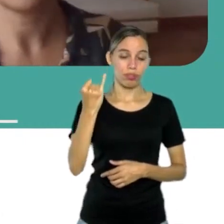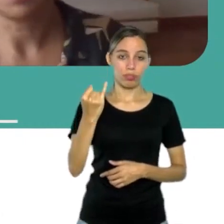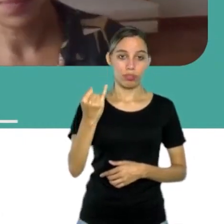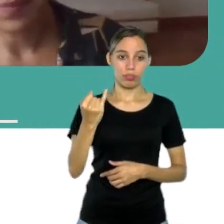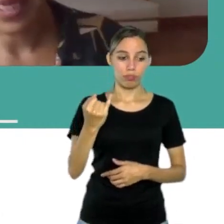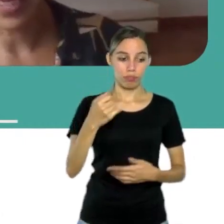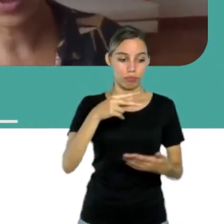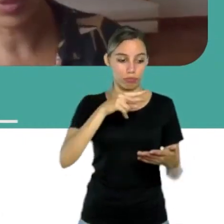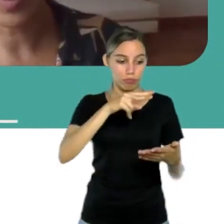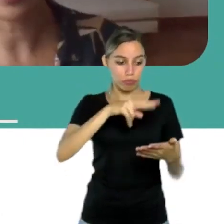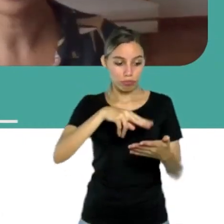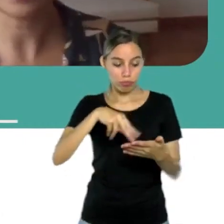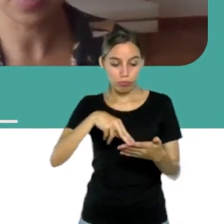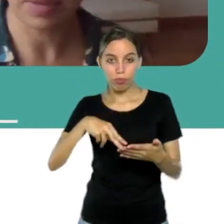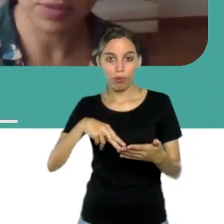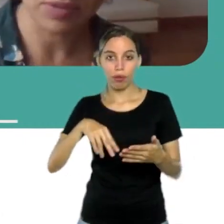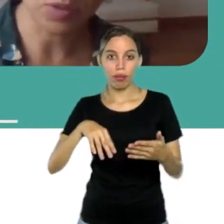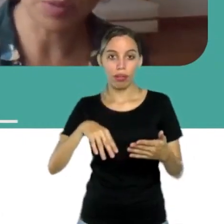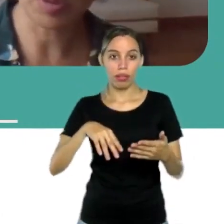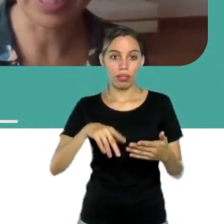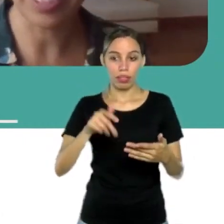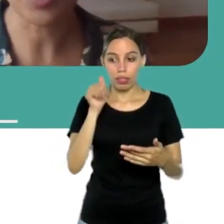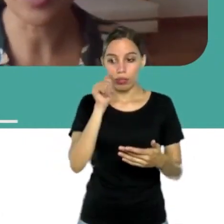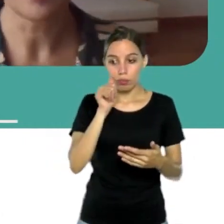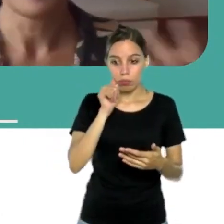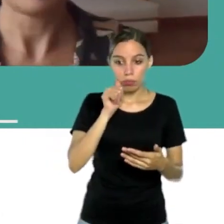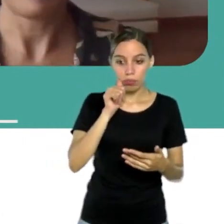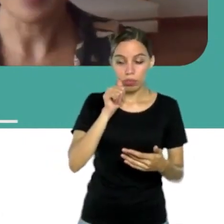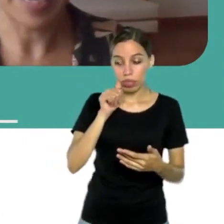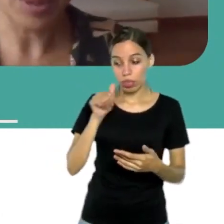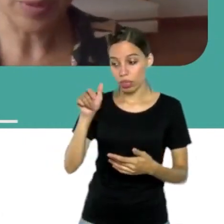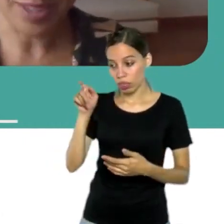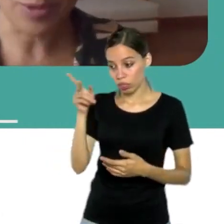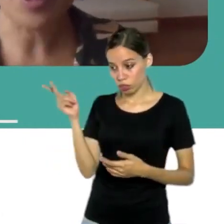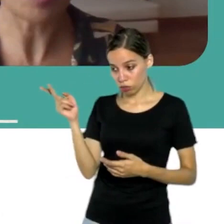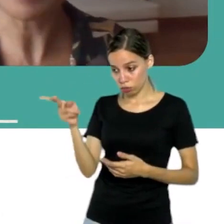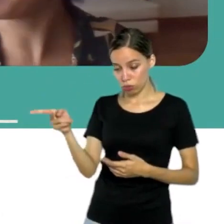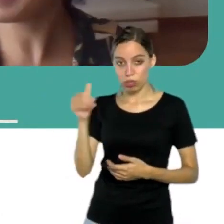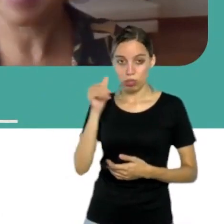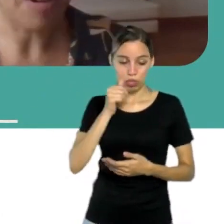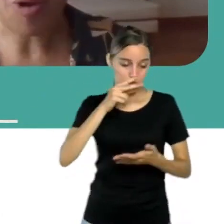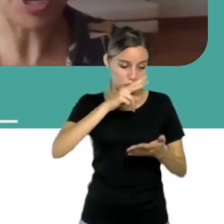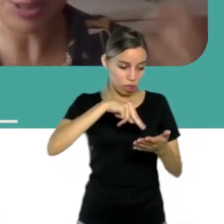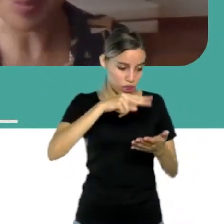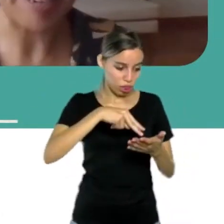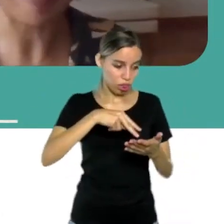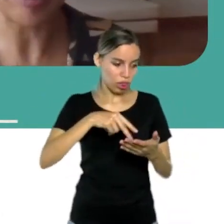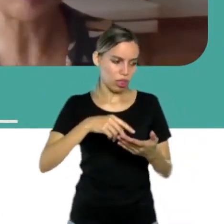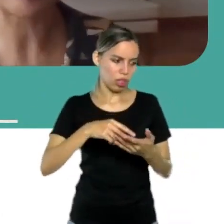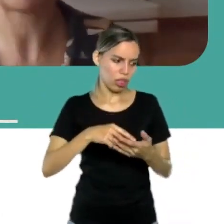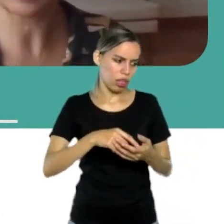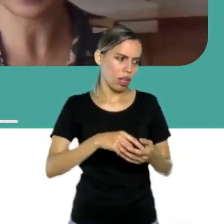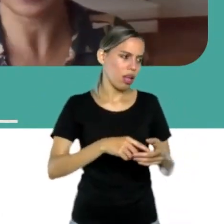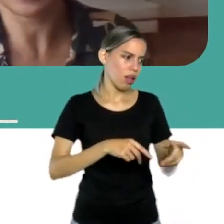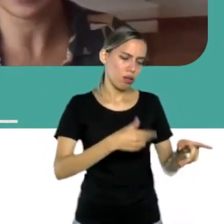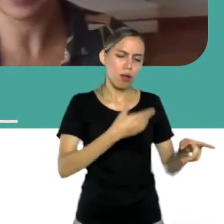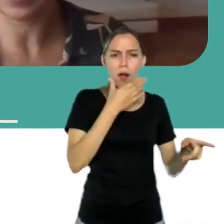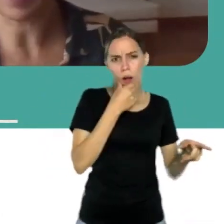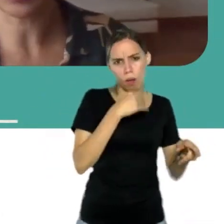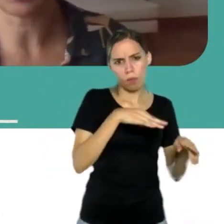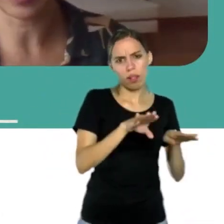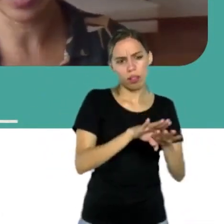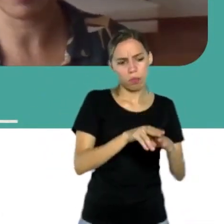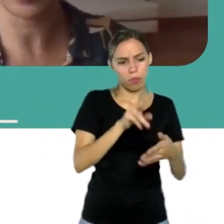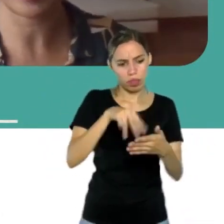uma leitura de mulheres sobre o meu texto, as leituras dos homens também, ótimo, maravilhoso, mas ali